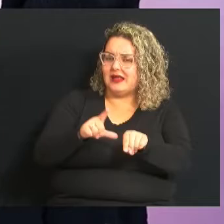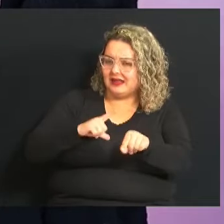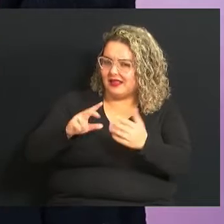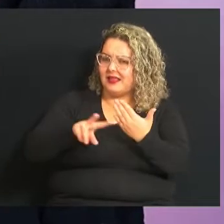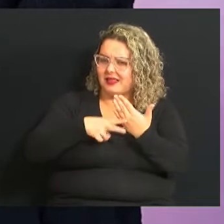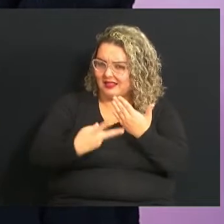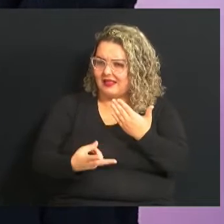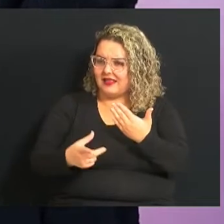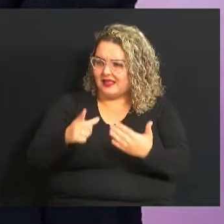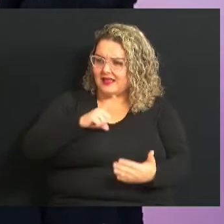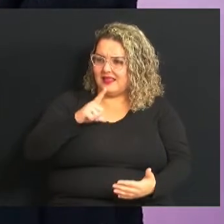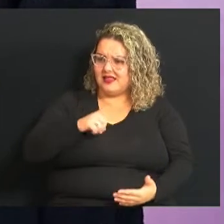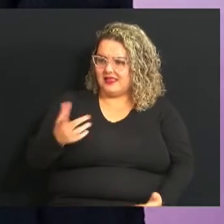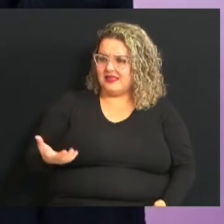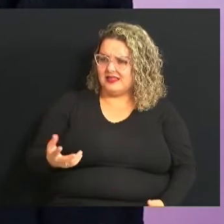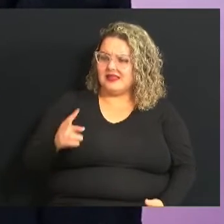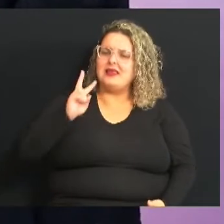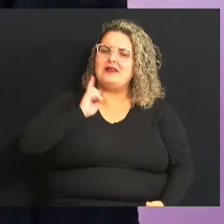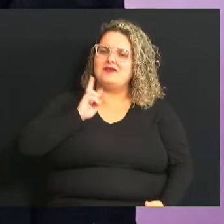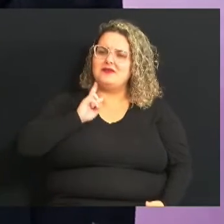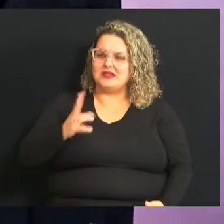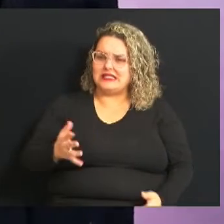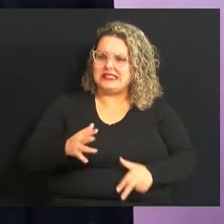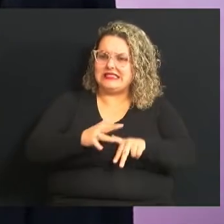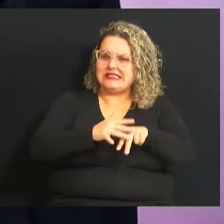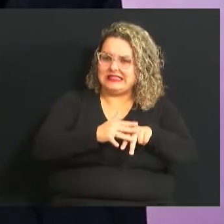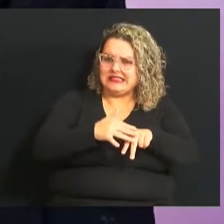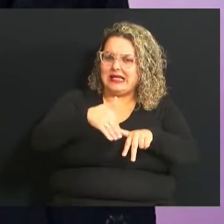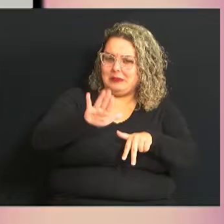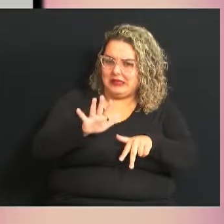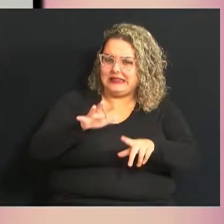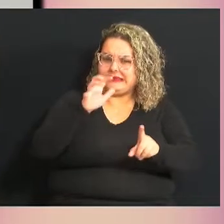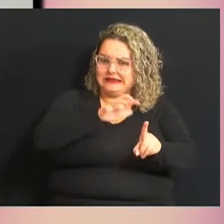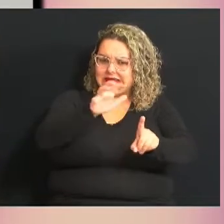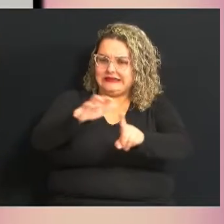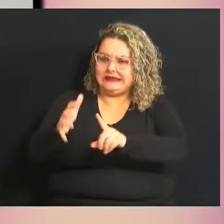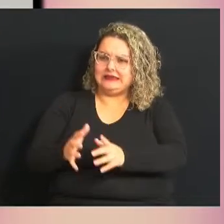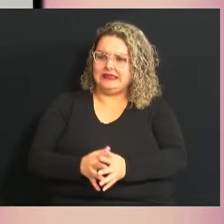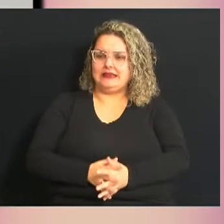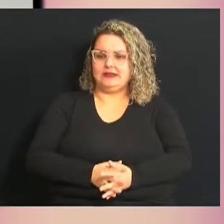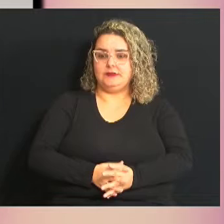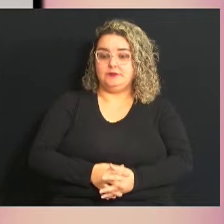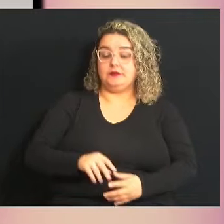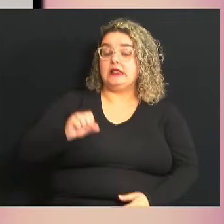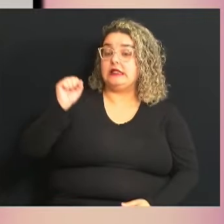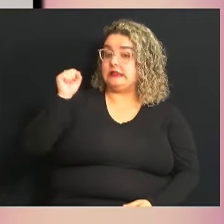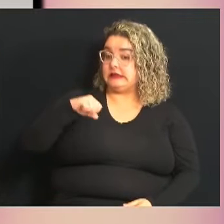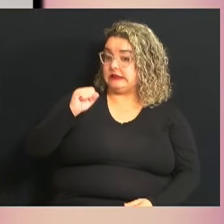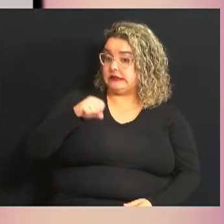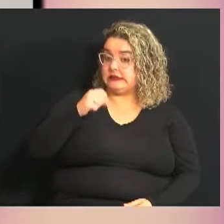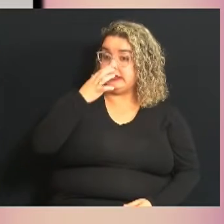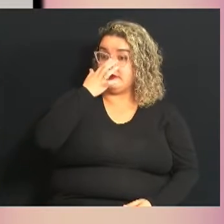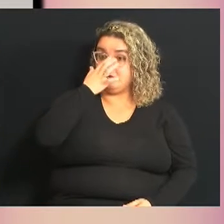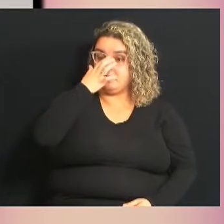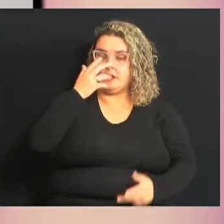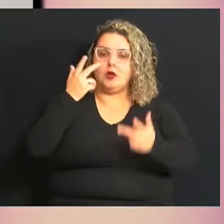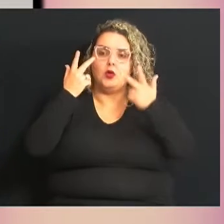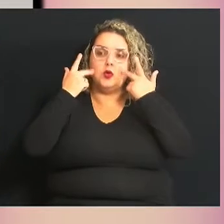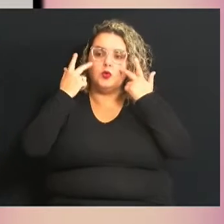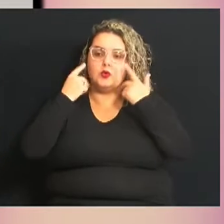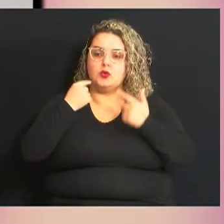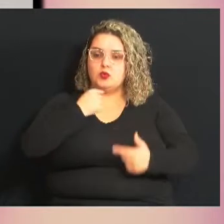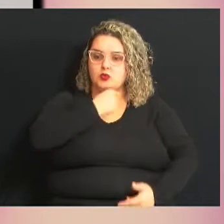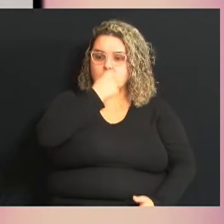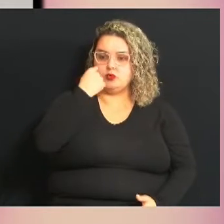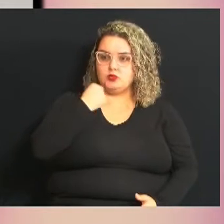tem feito vítimas aí, pacientes e pais pacientes afetados? Sim, normalmente na boca